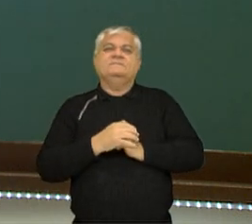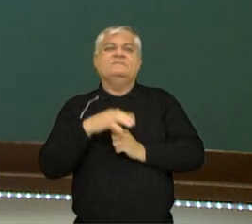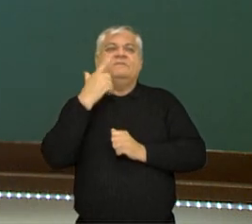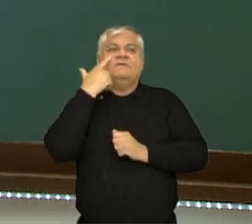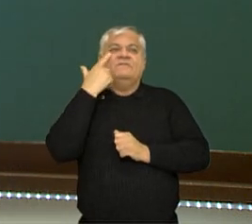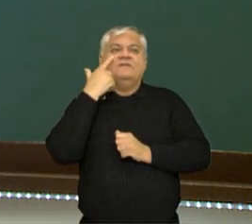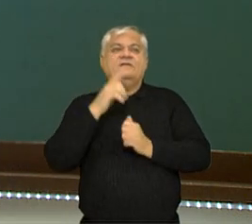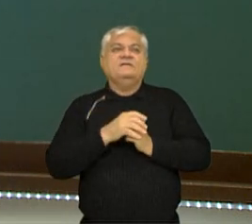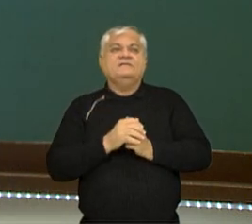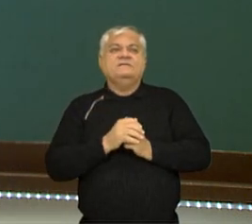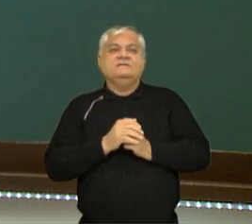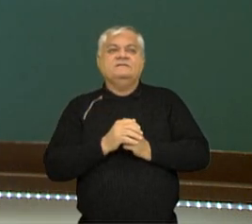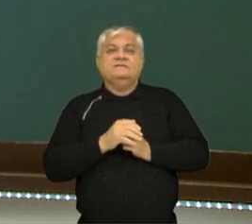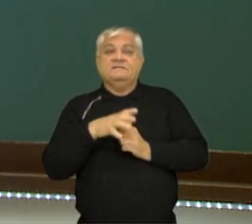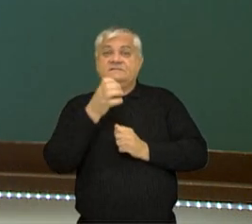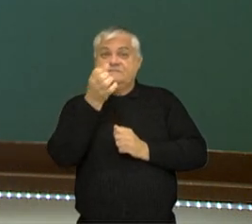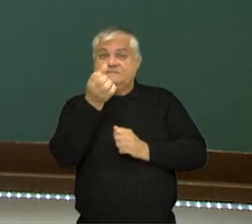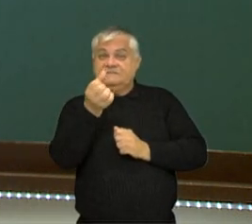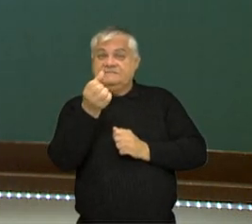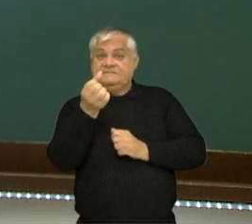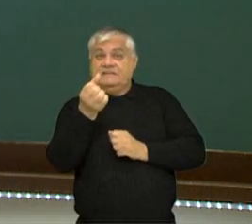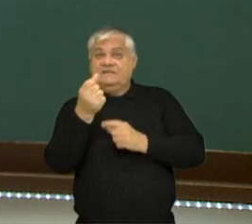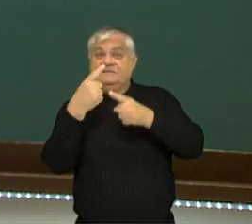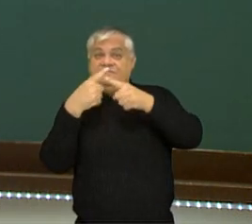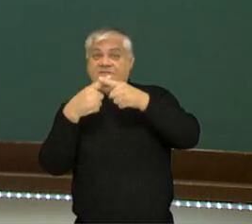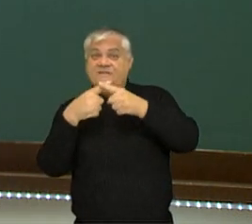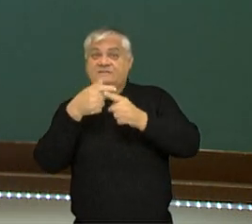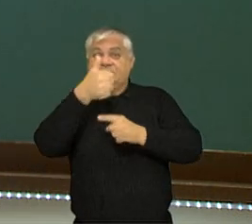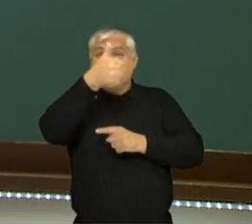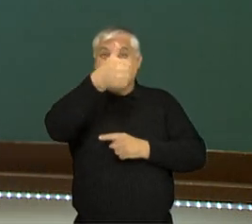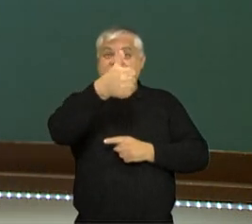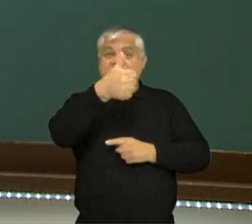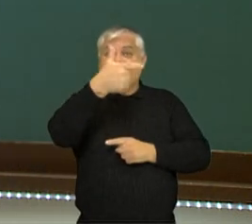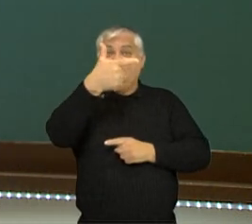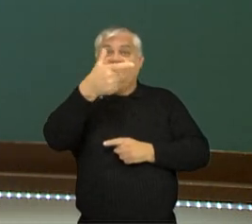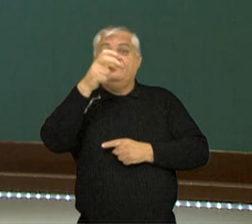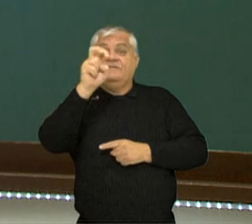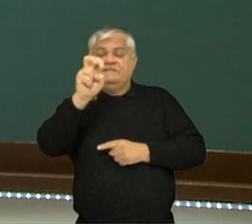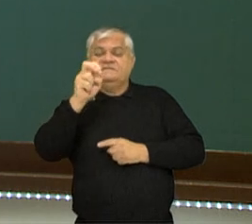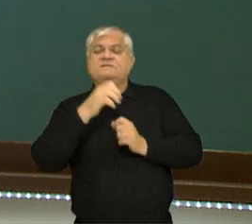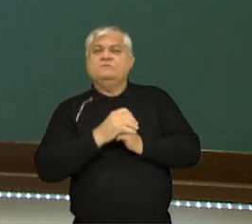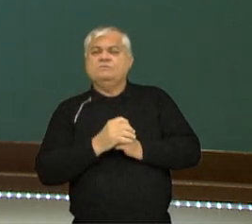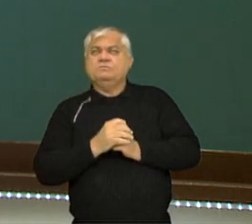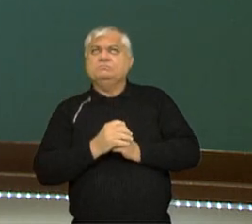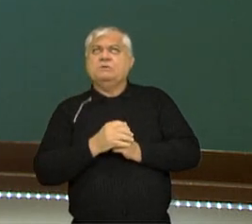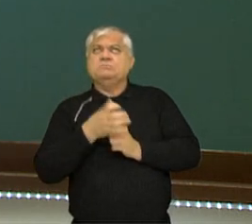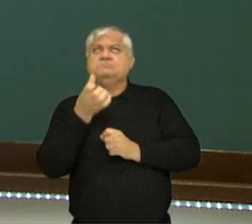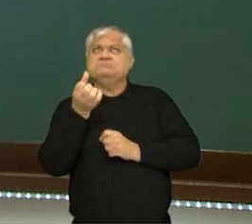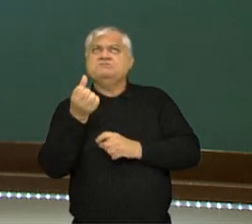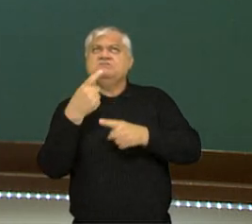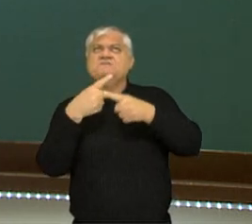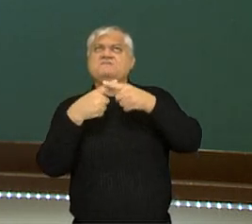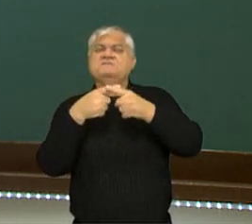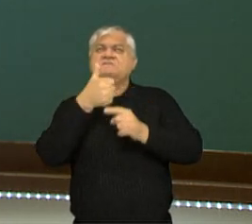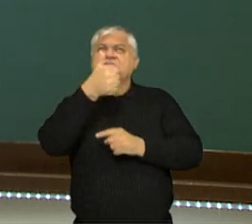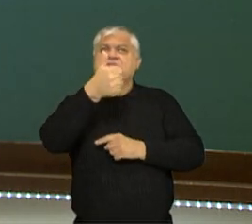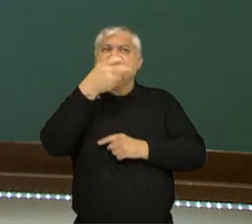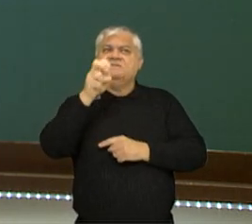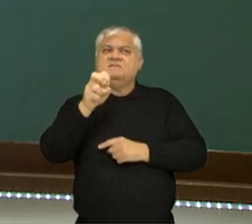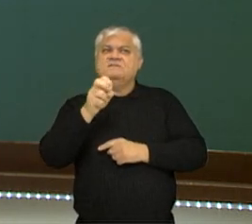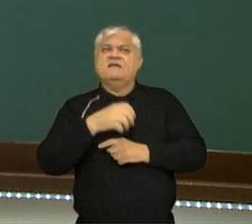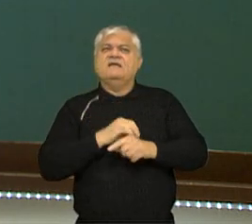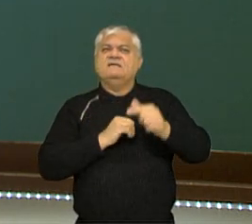vamos fazer 6 vezes 125. Olha lá. 6 vezes 125 vai